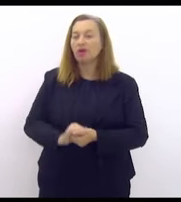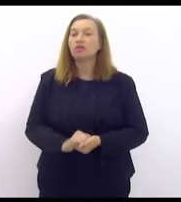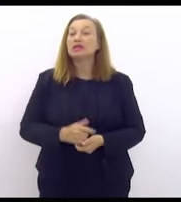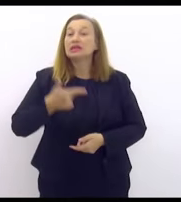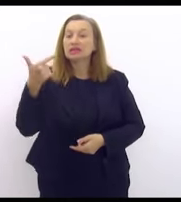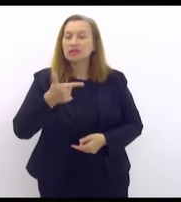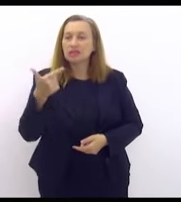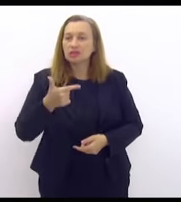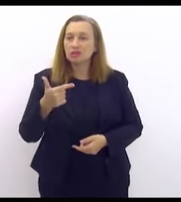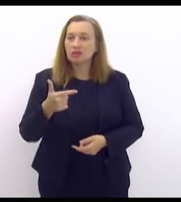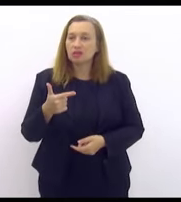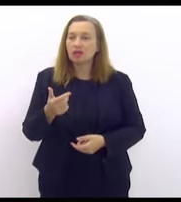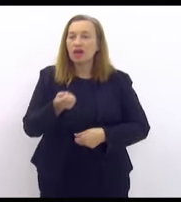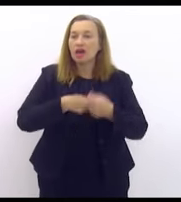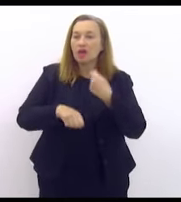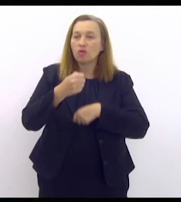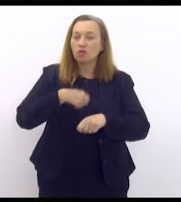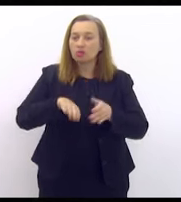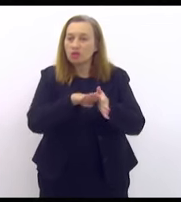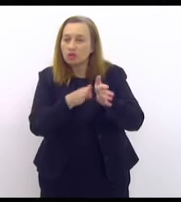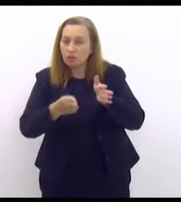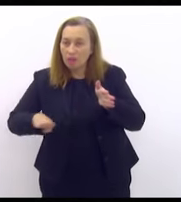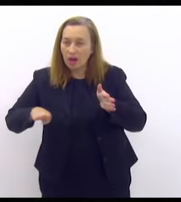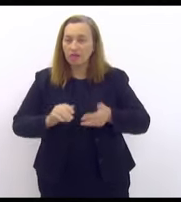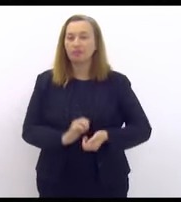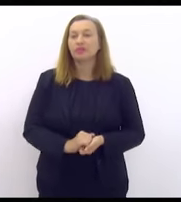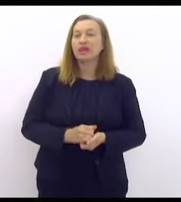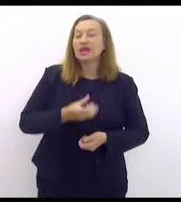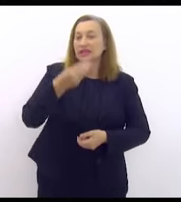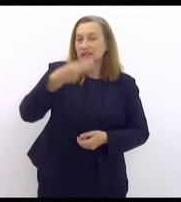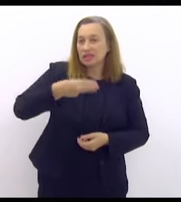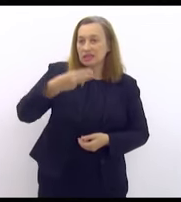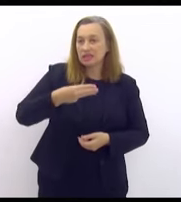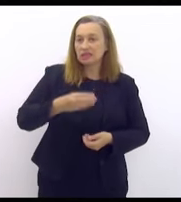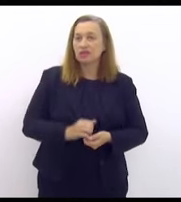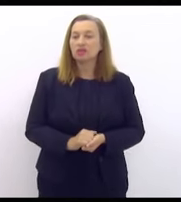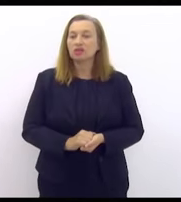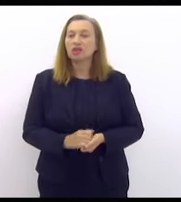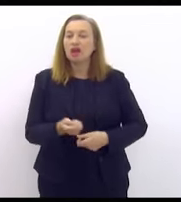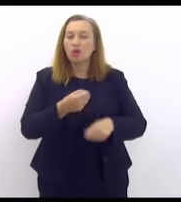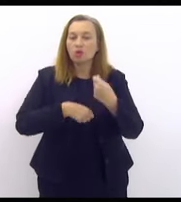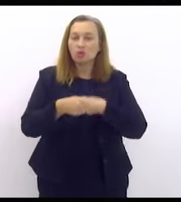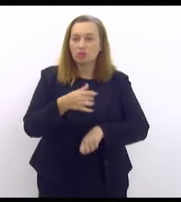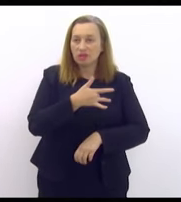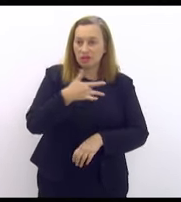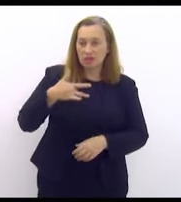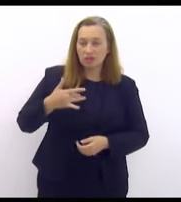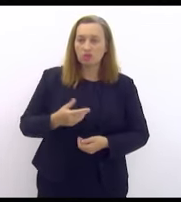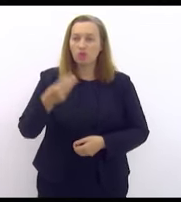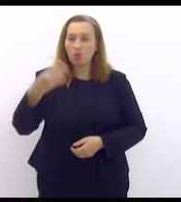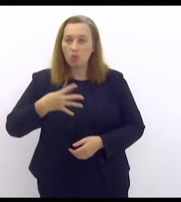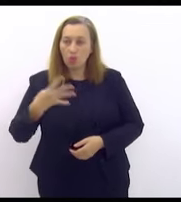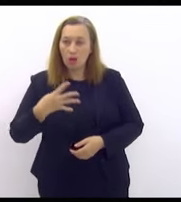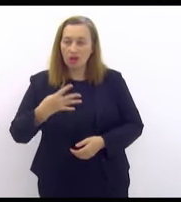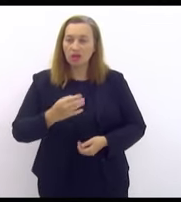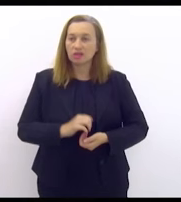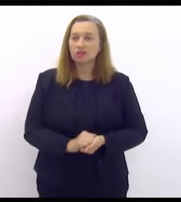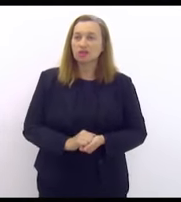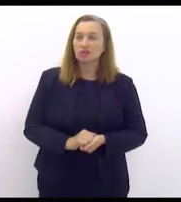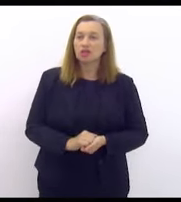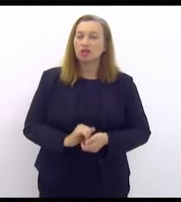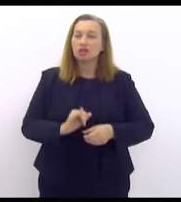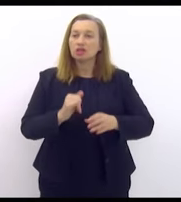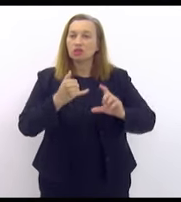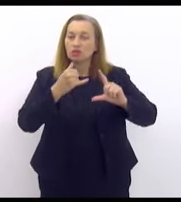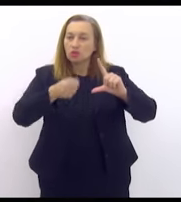Segundo, complexo da economia do mar. Terceiro, complexo da economia da saúde. O quarto, complexo de infraestrutura e